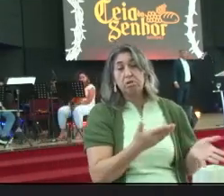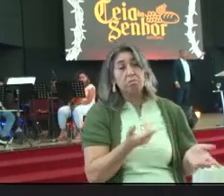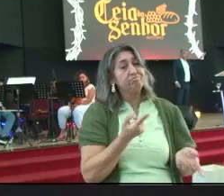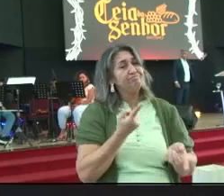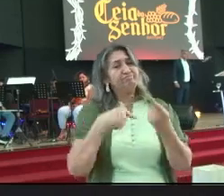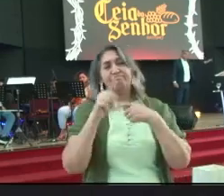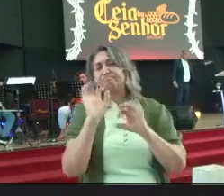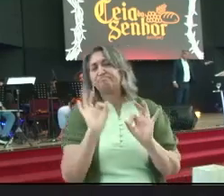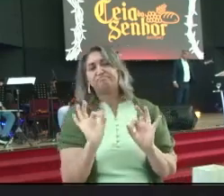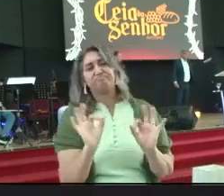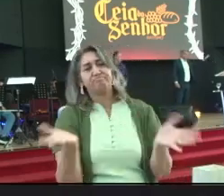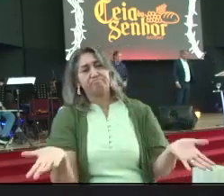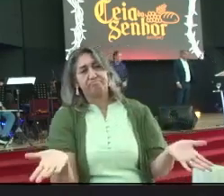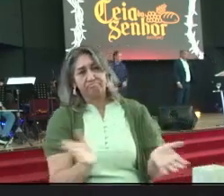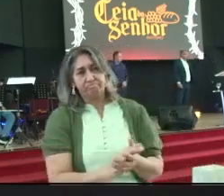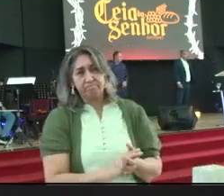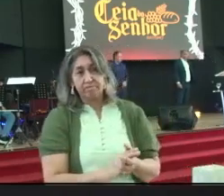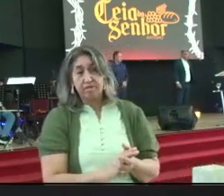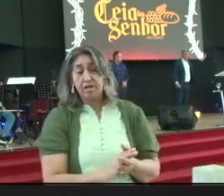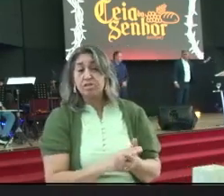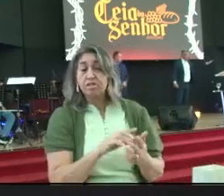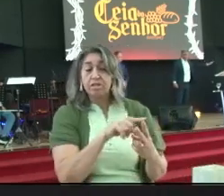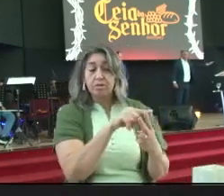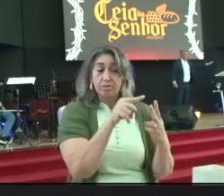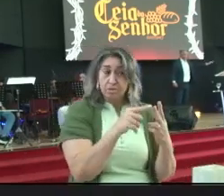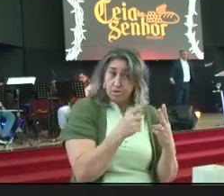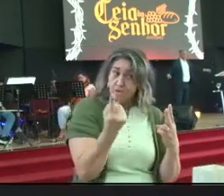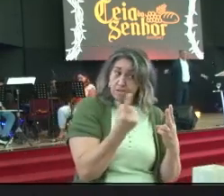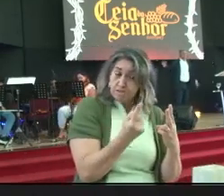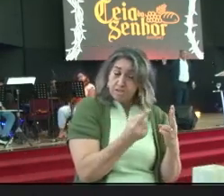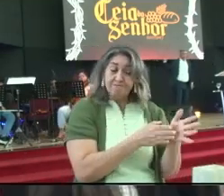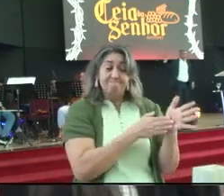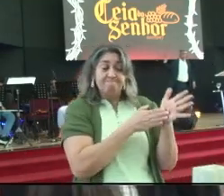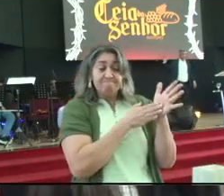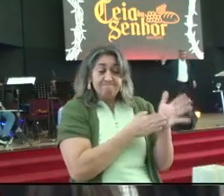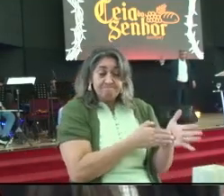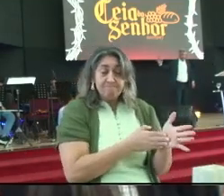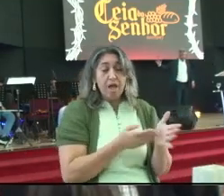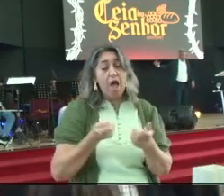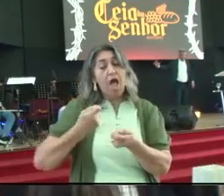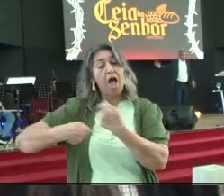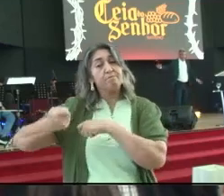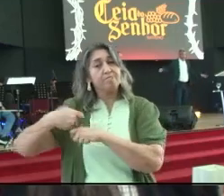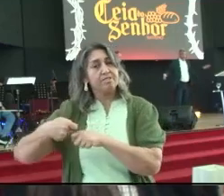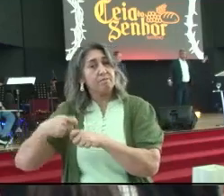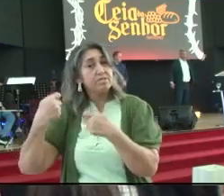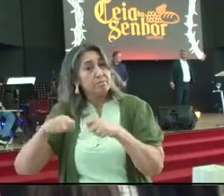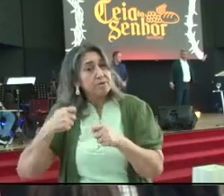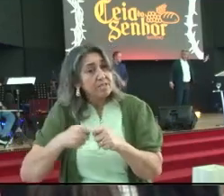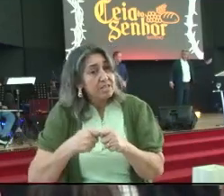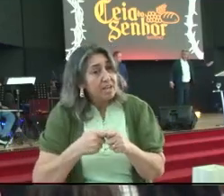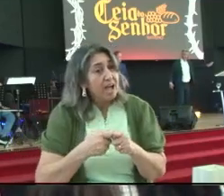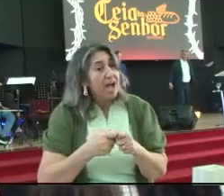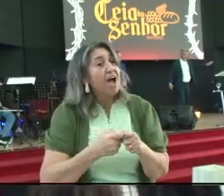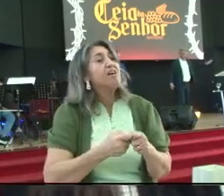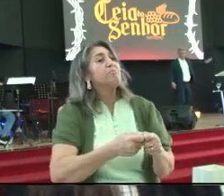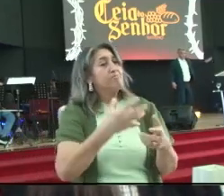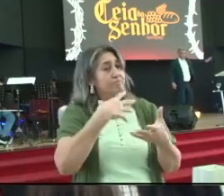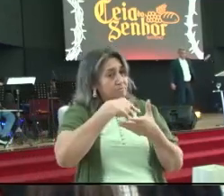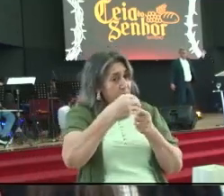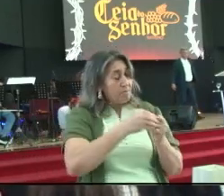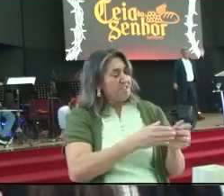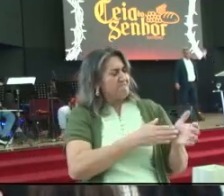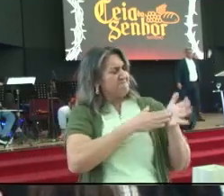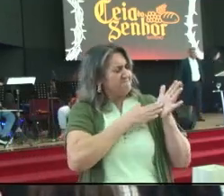não vai prosperar. Então nós temos fidelidade e administração. Diga comigo,